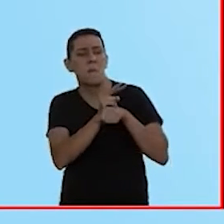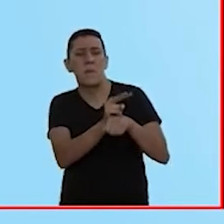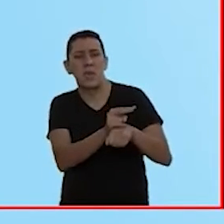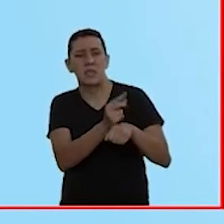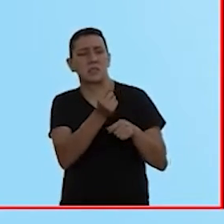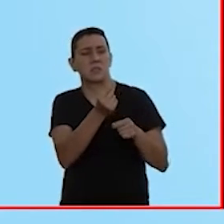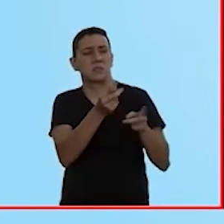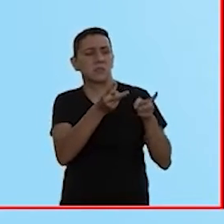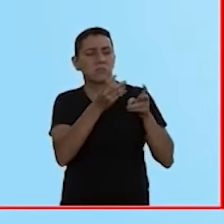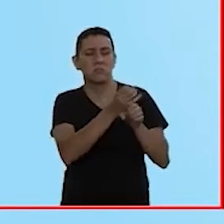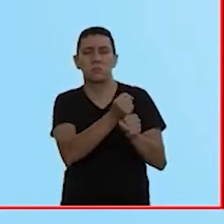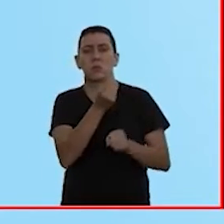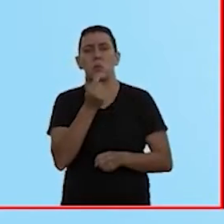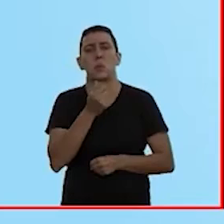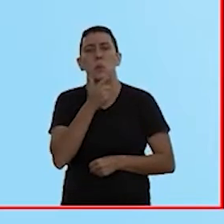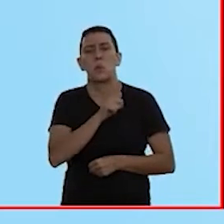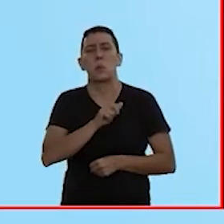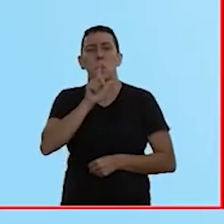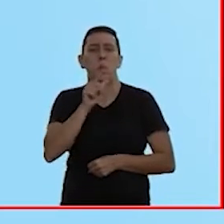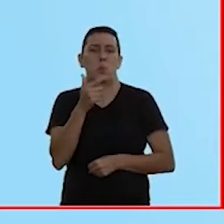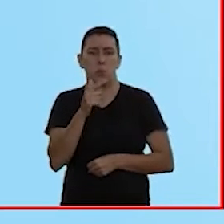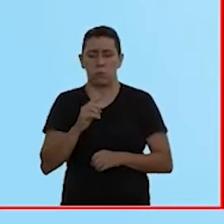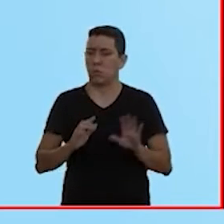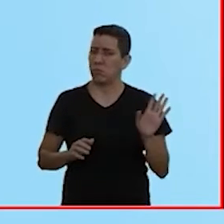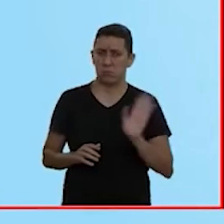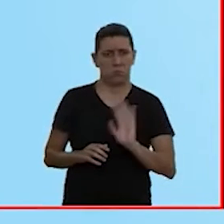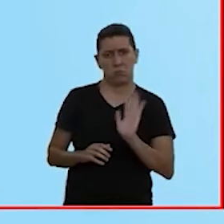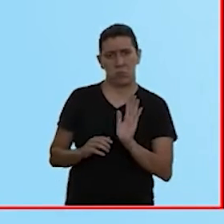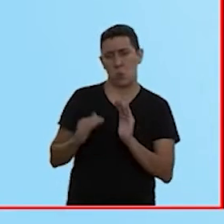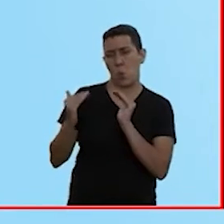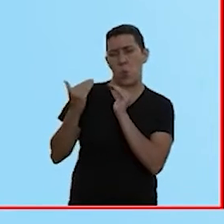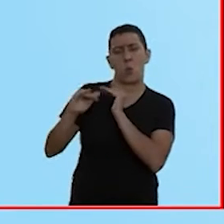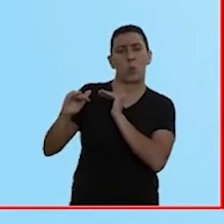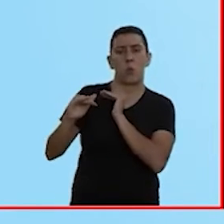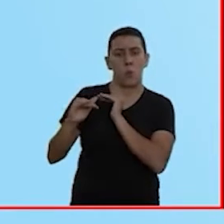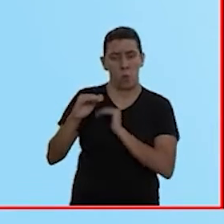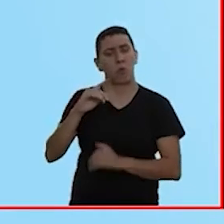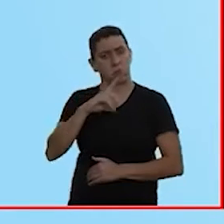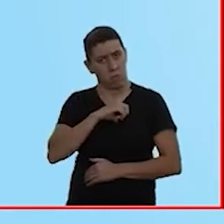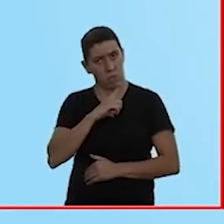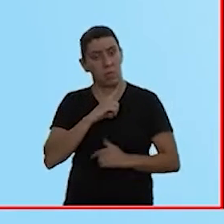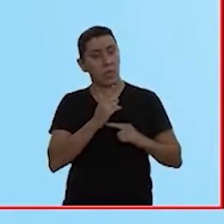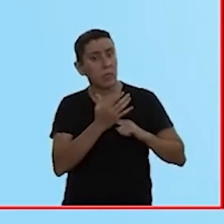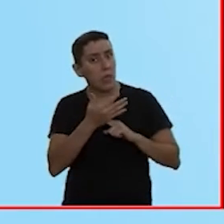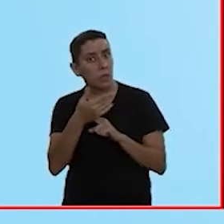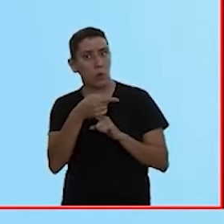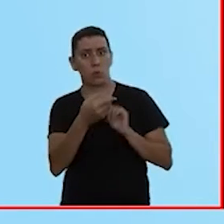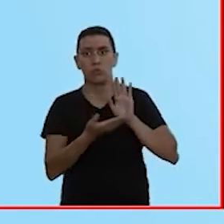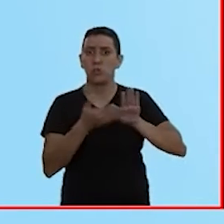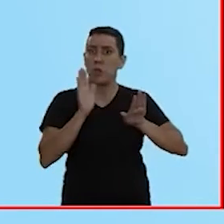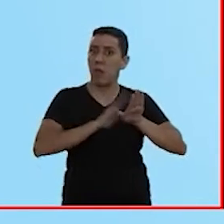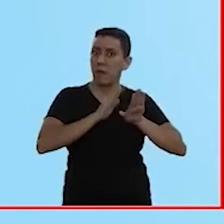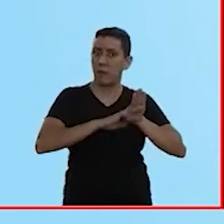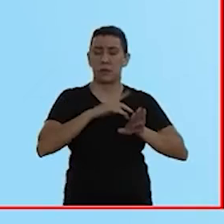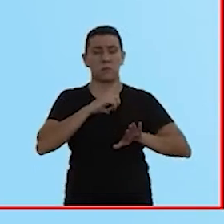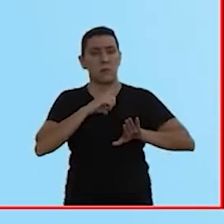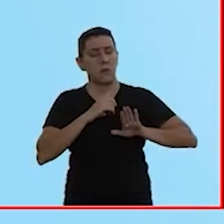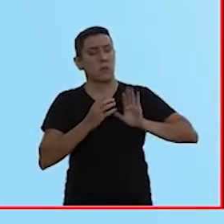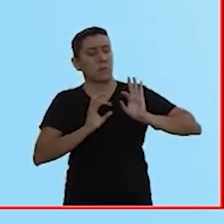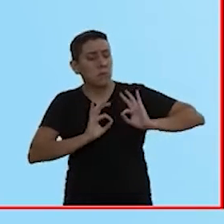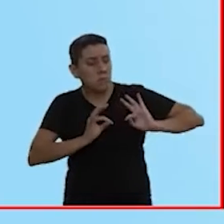concordo muito porque na verdade existe uma tecnologia né nos modos existe um desenvolvimento tecnológico